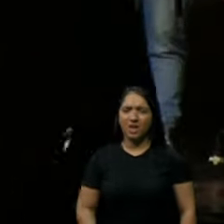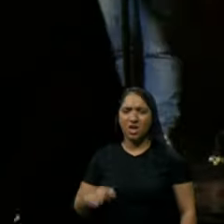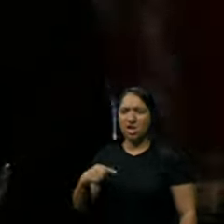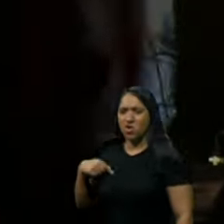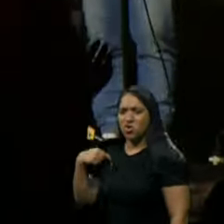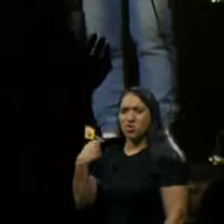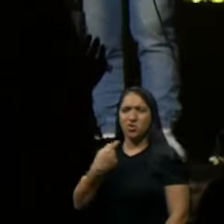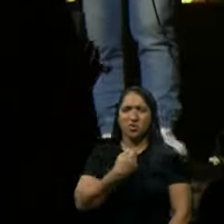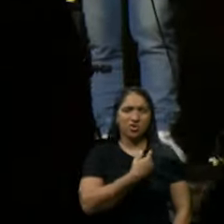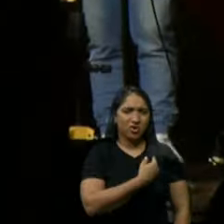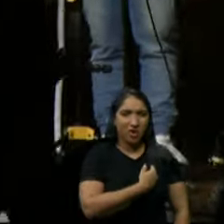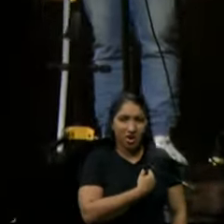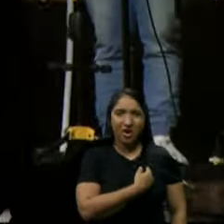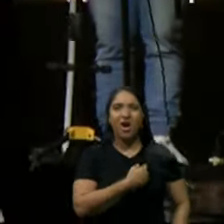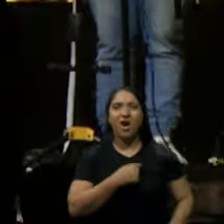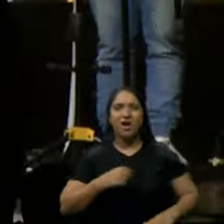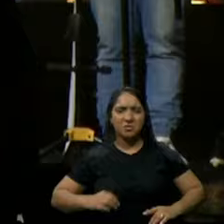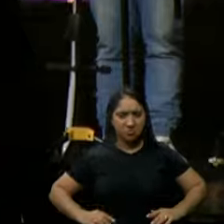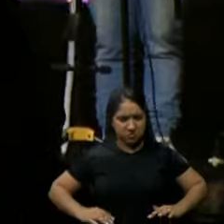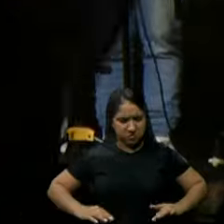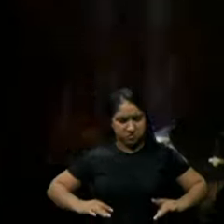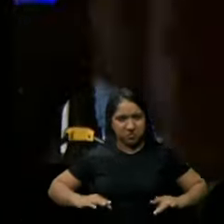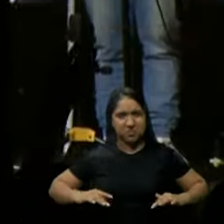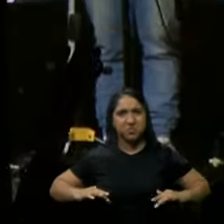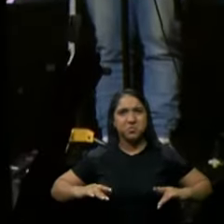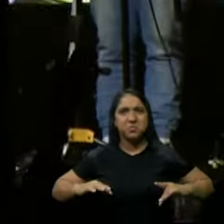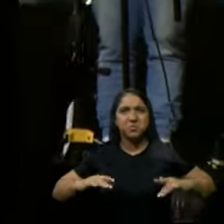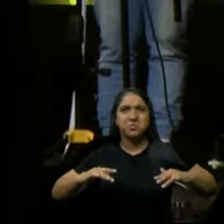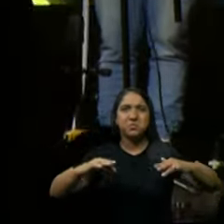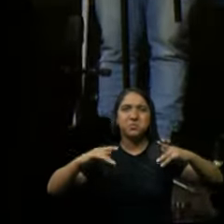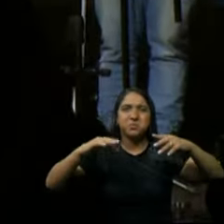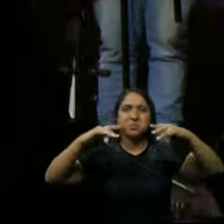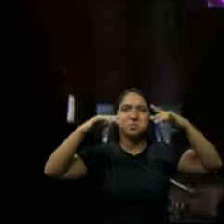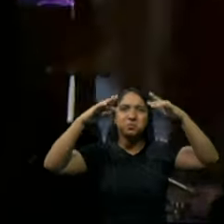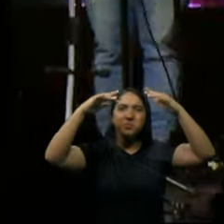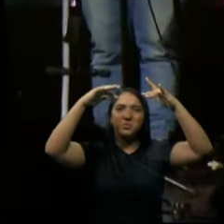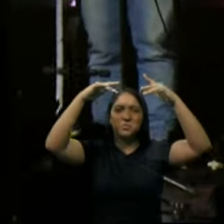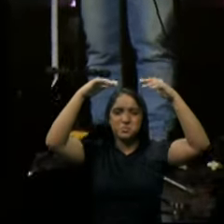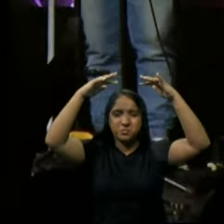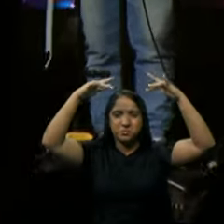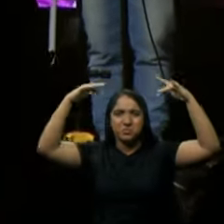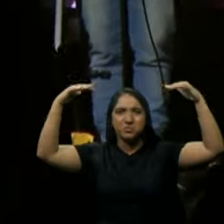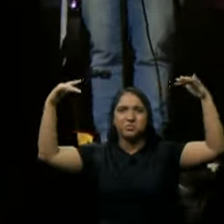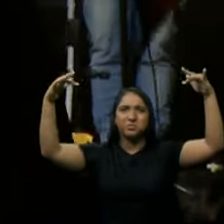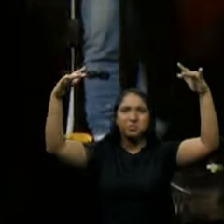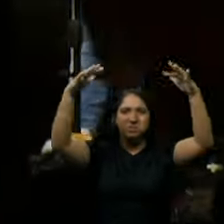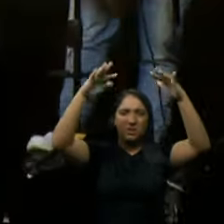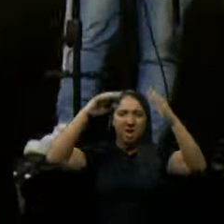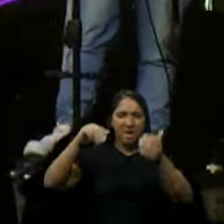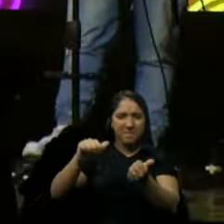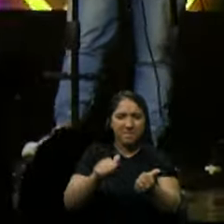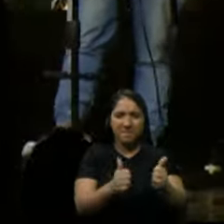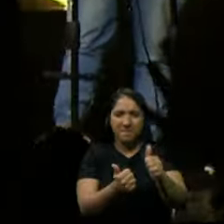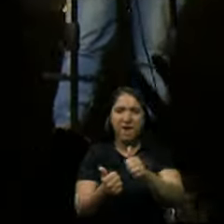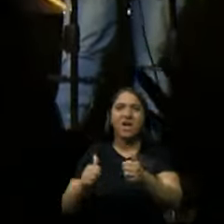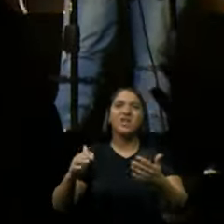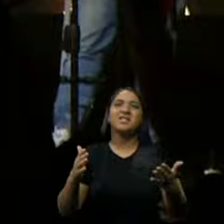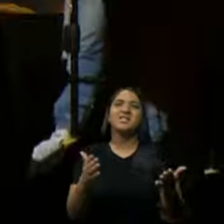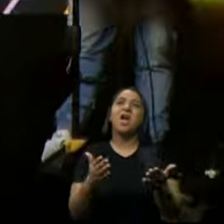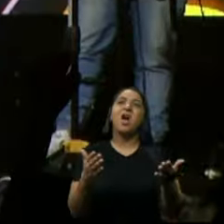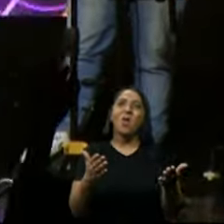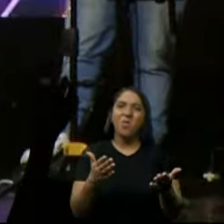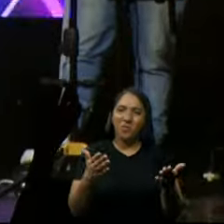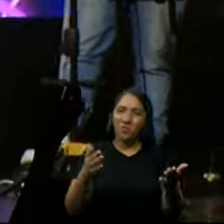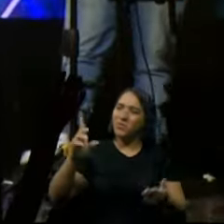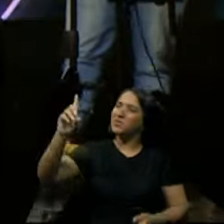cheios cheios cheios vem batizar Com Teu Fogo nesta noite cheios